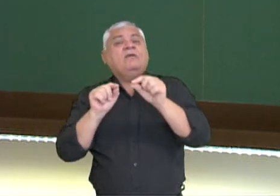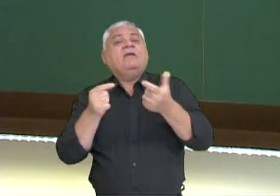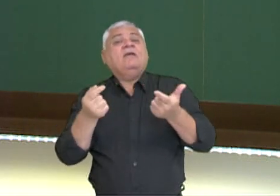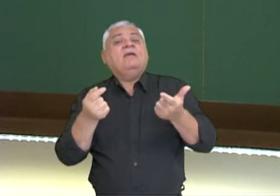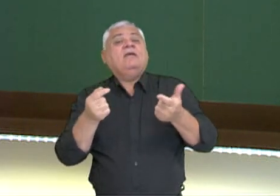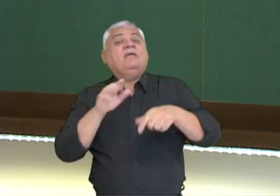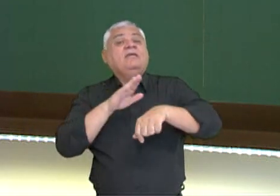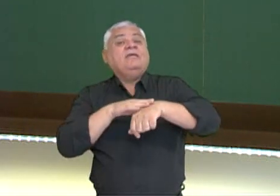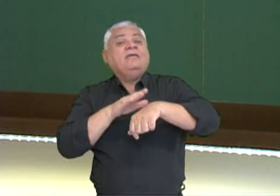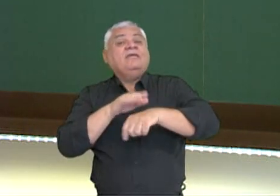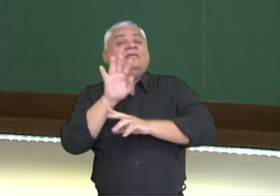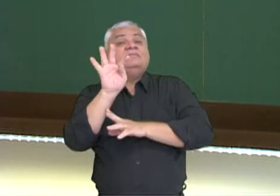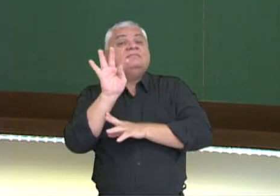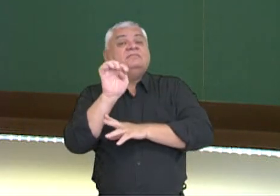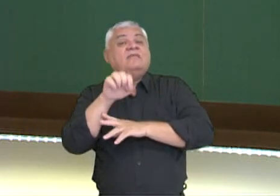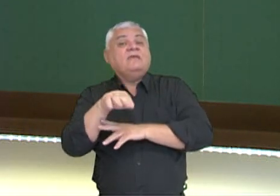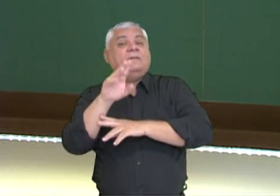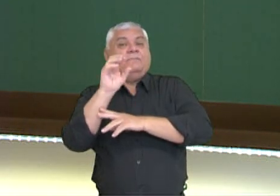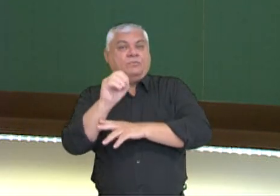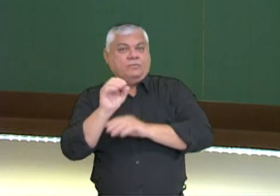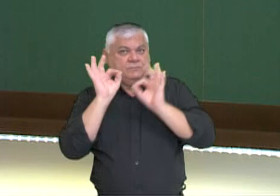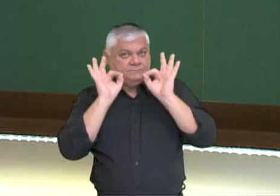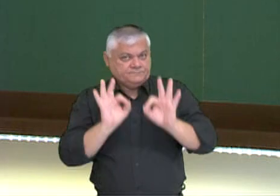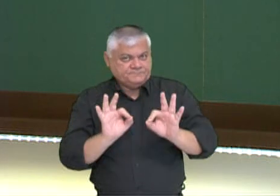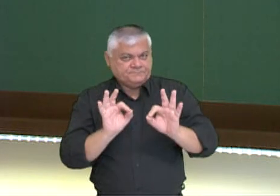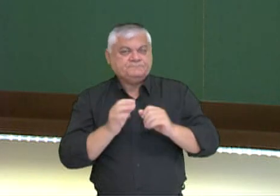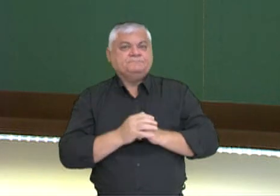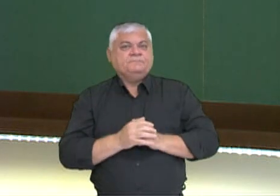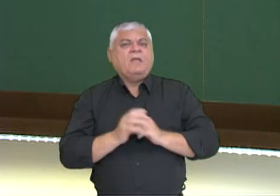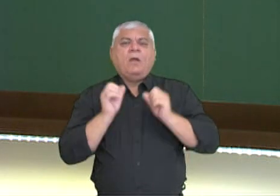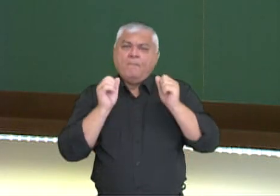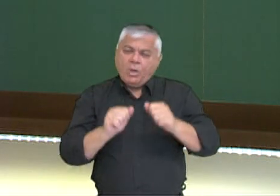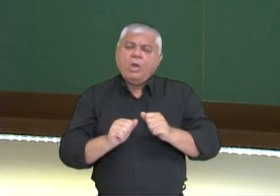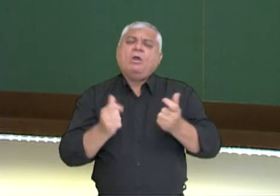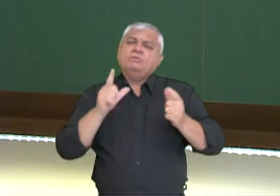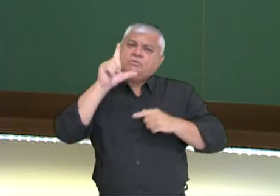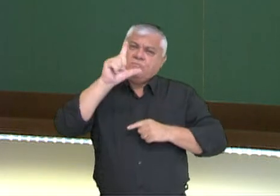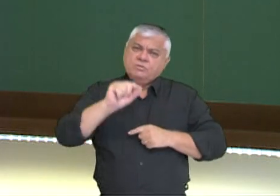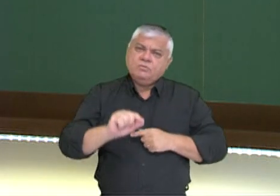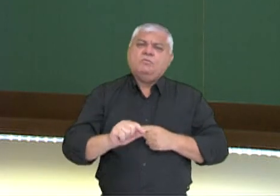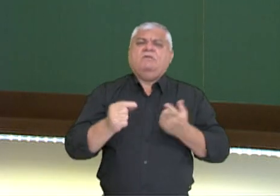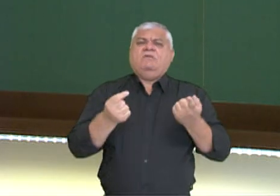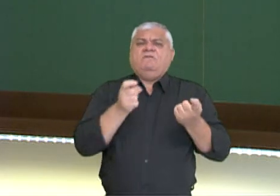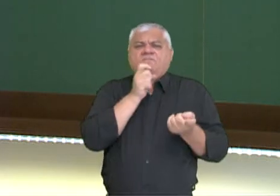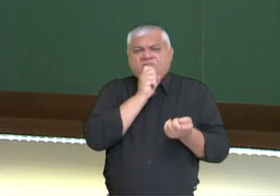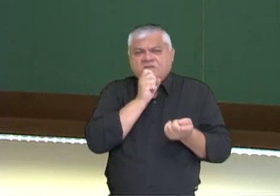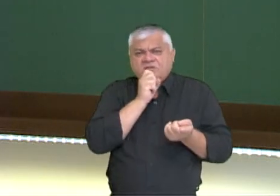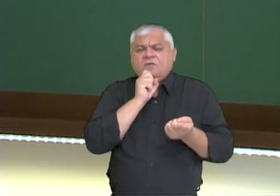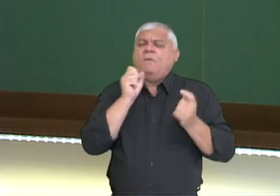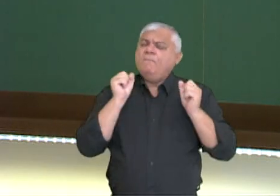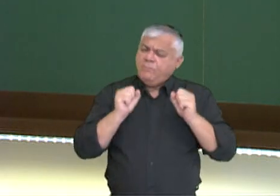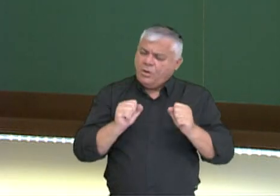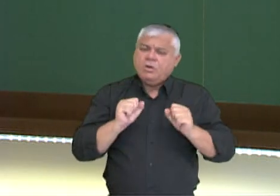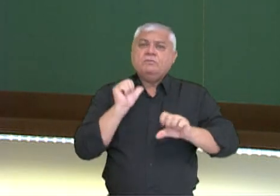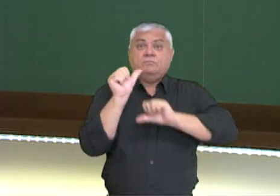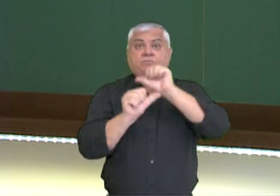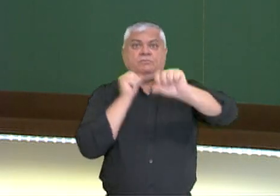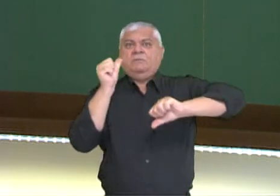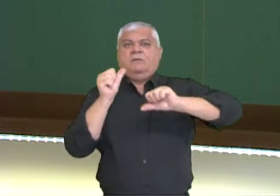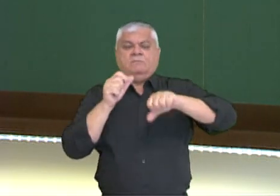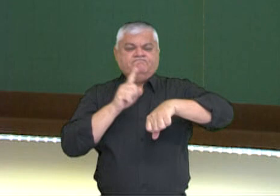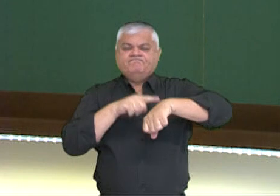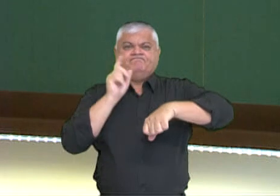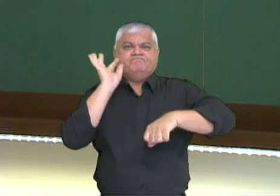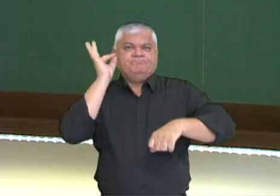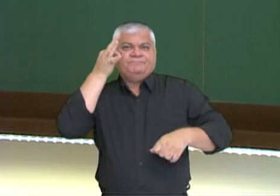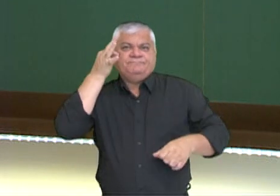do tempo atmosférico, certo? Pode diminuir a temperatura, a entrada dessa frente fria. Então, eu tive uma mudança